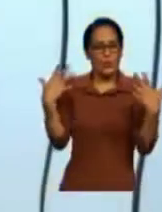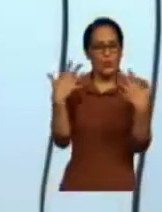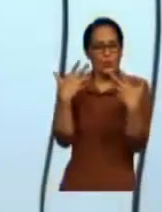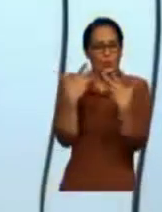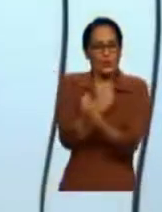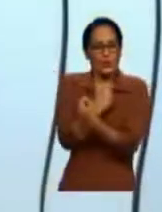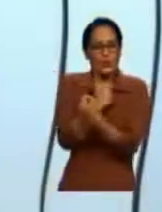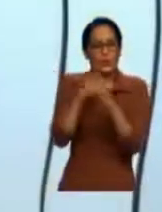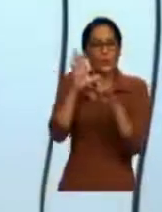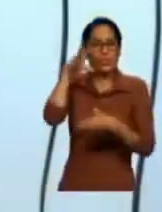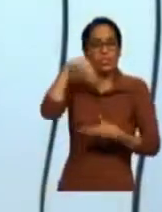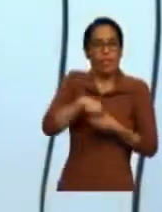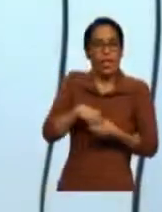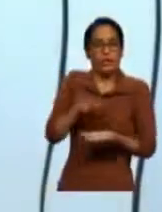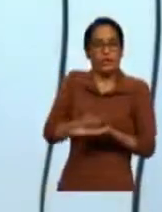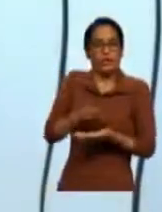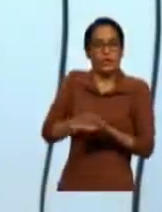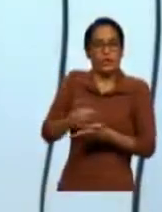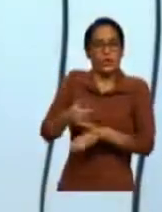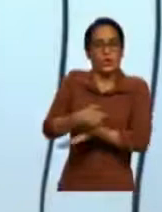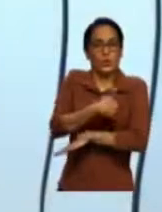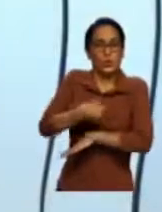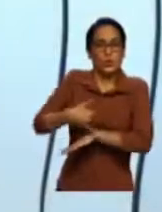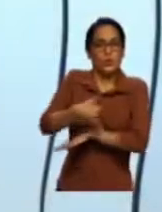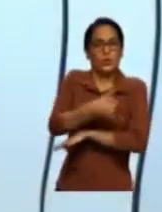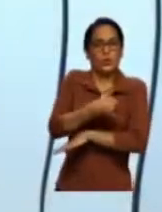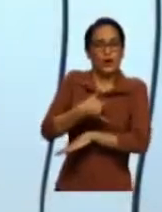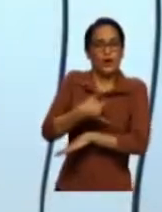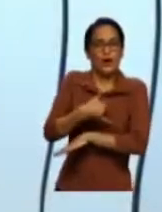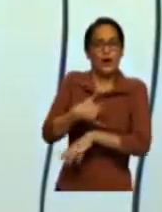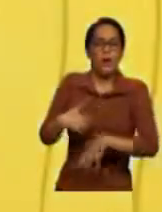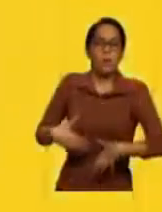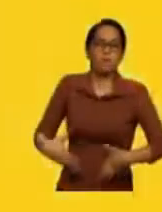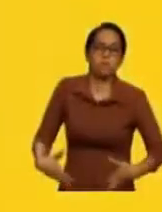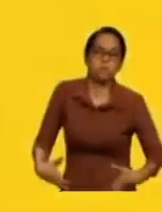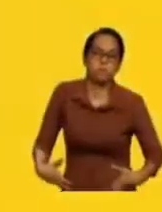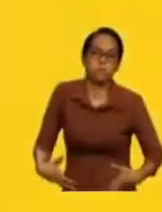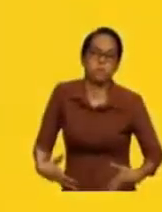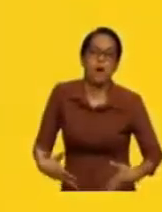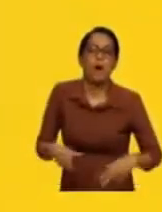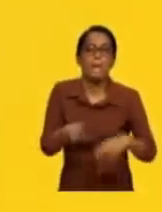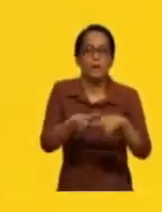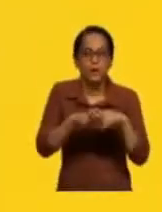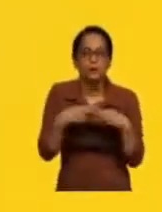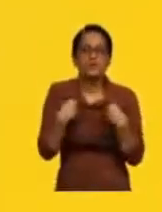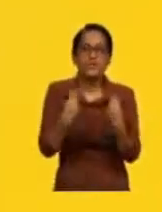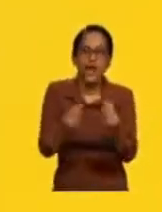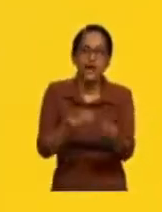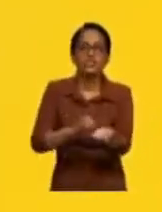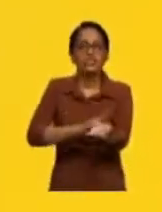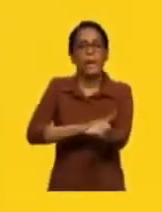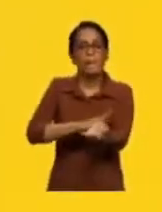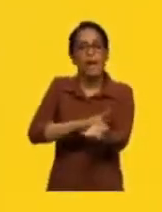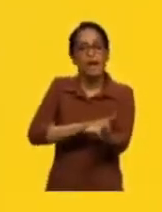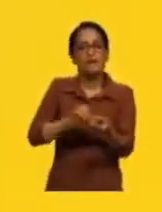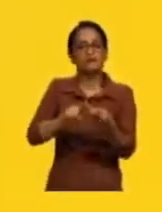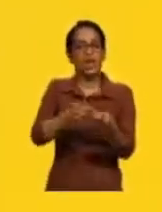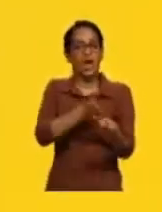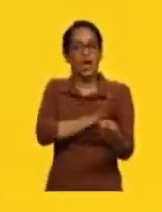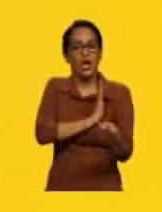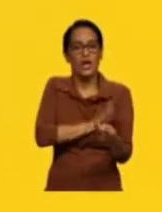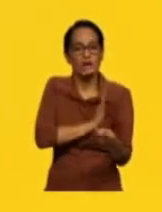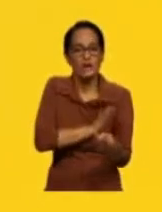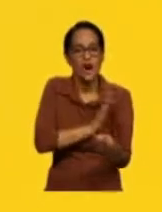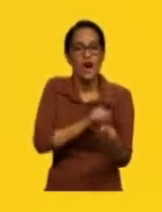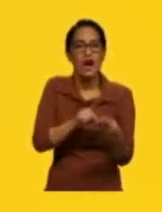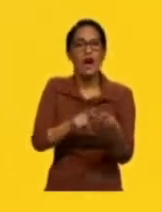acúmulo de gordura do meu corpo. Com isso, então, eu posso desencadear diabetes, doenças cardiovasculares,